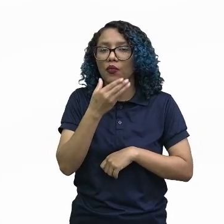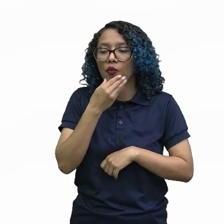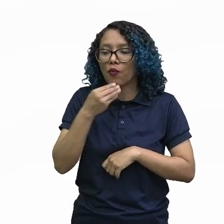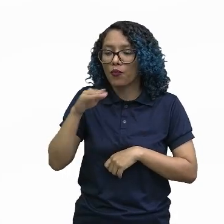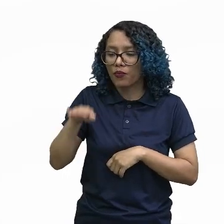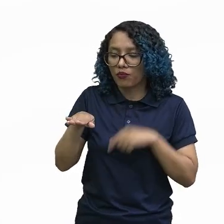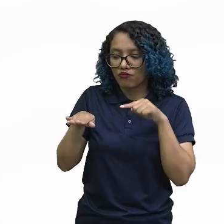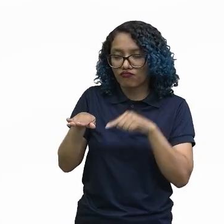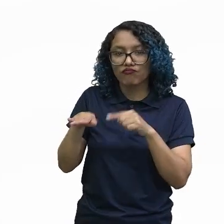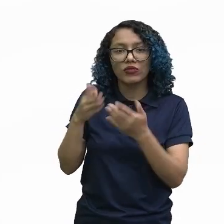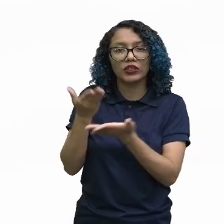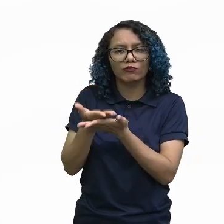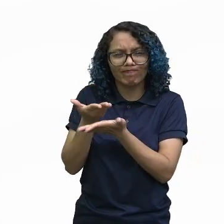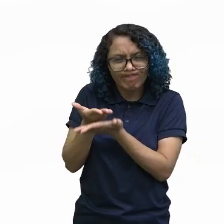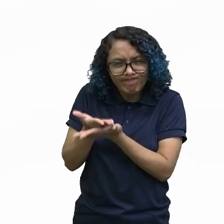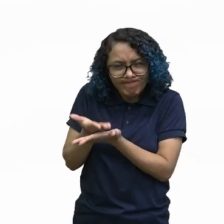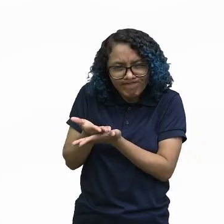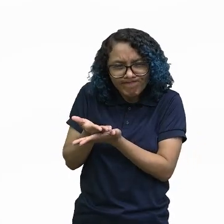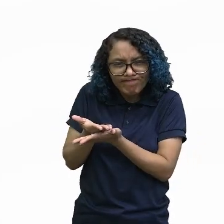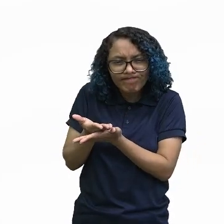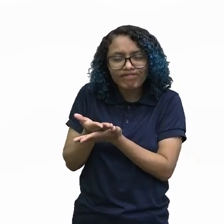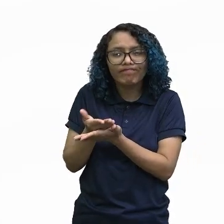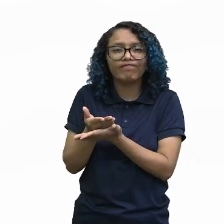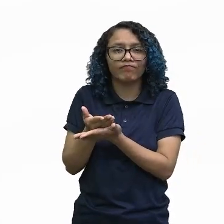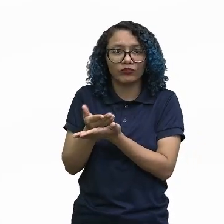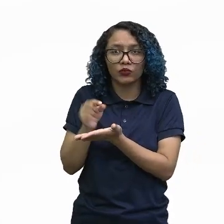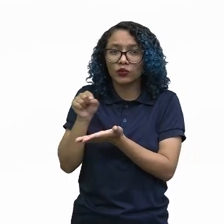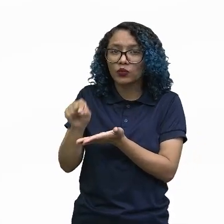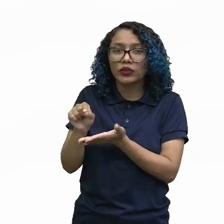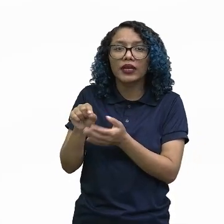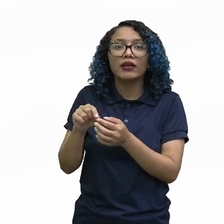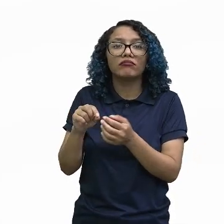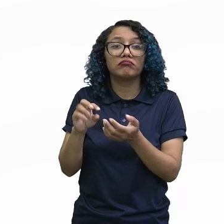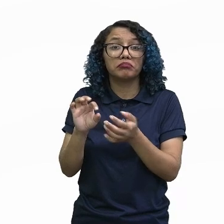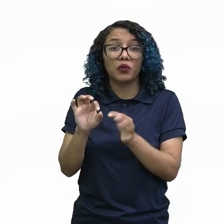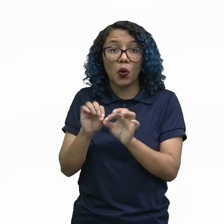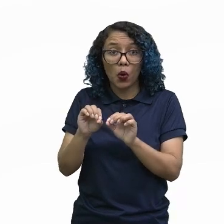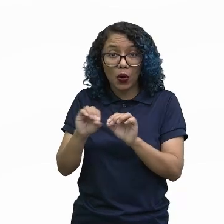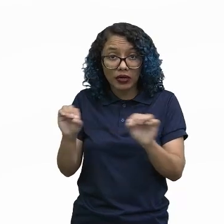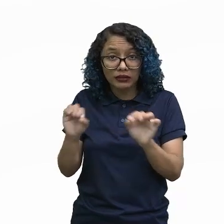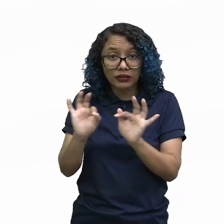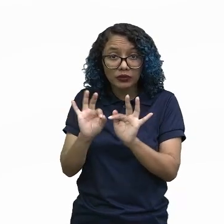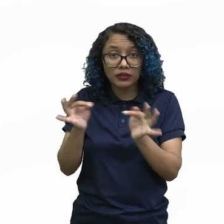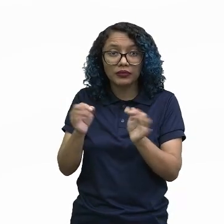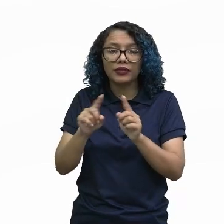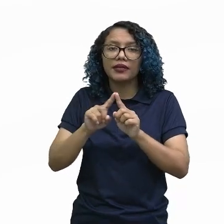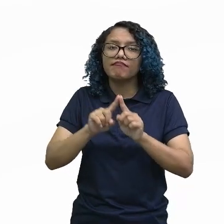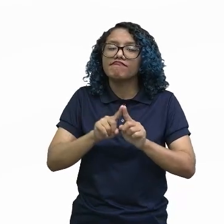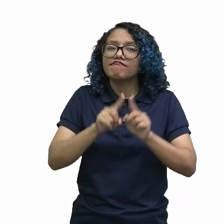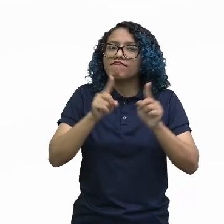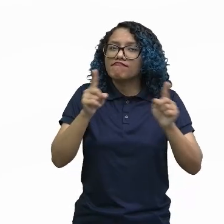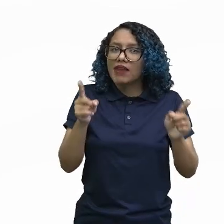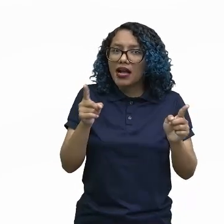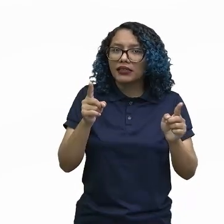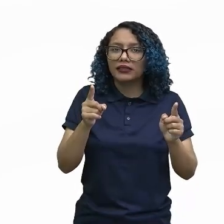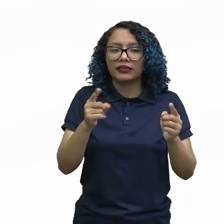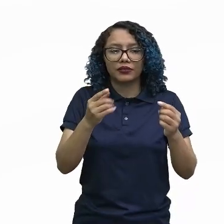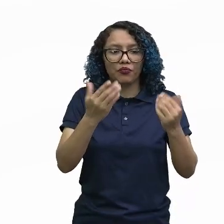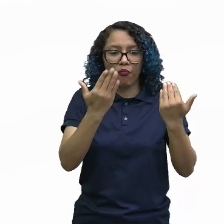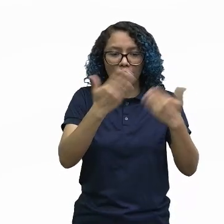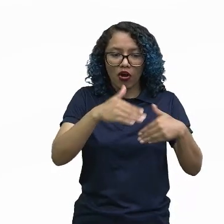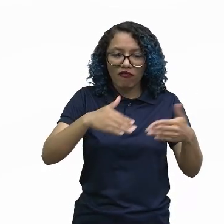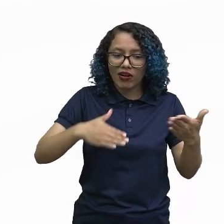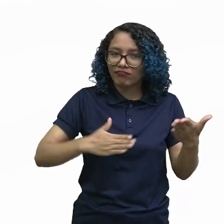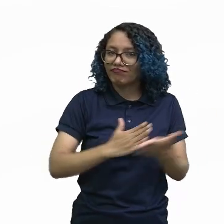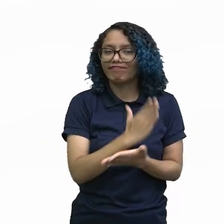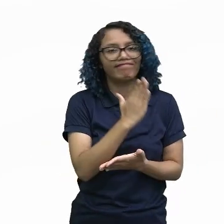estudou bastante. Então, tem uma oração simples. Mas não passou na prova. Então, observe